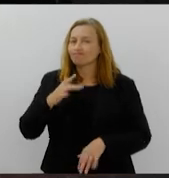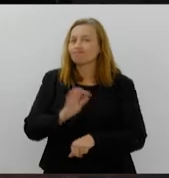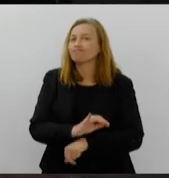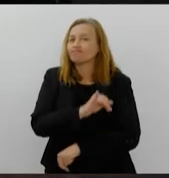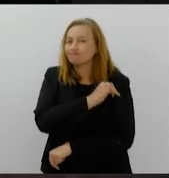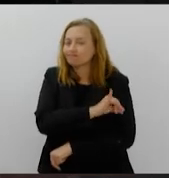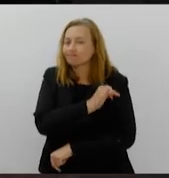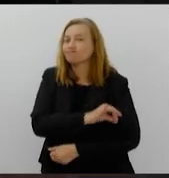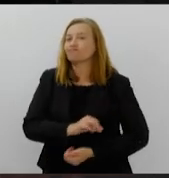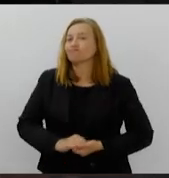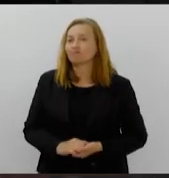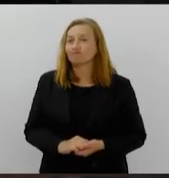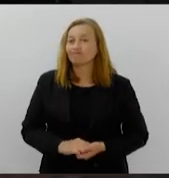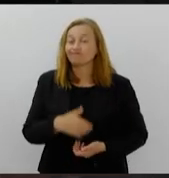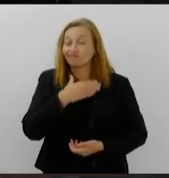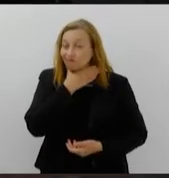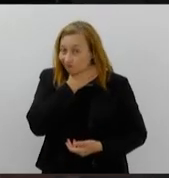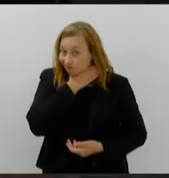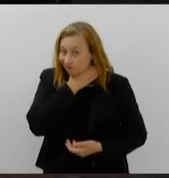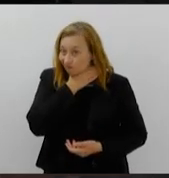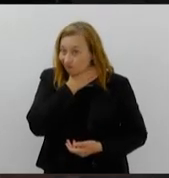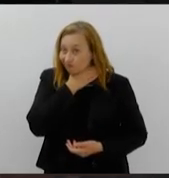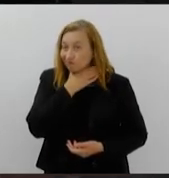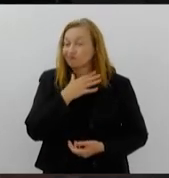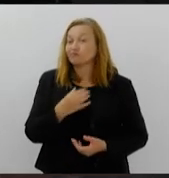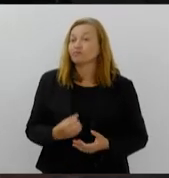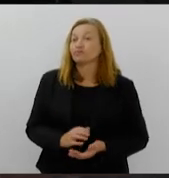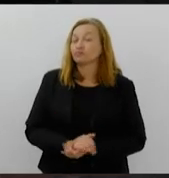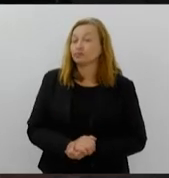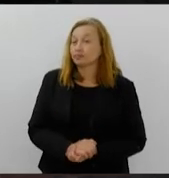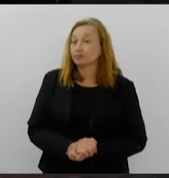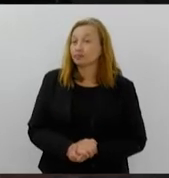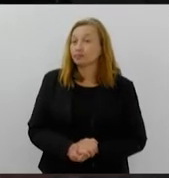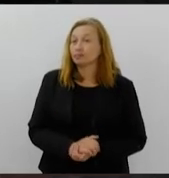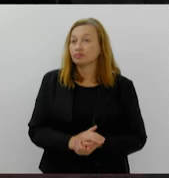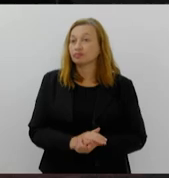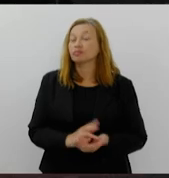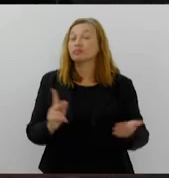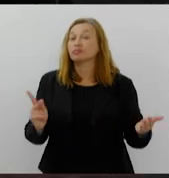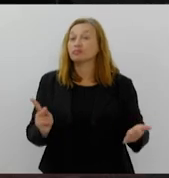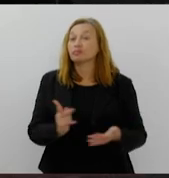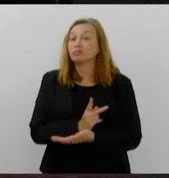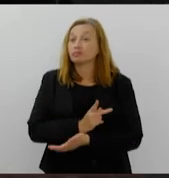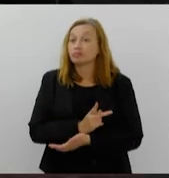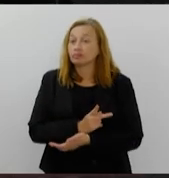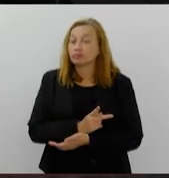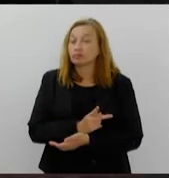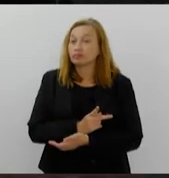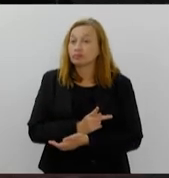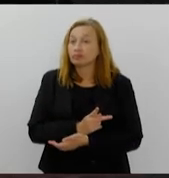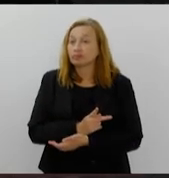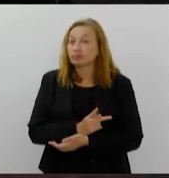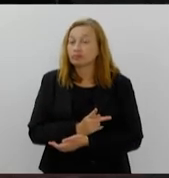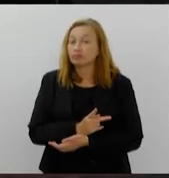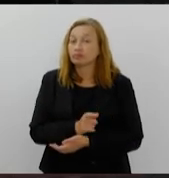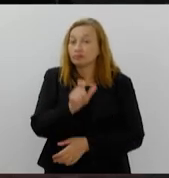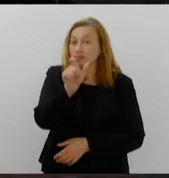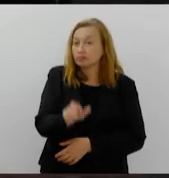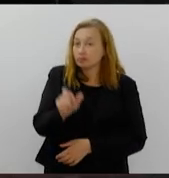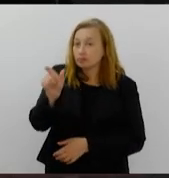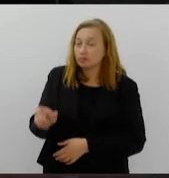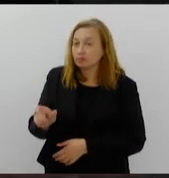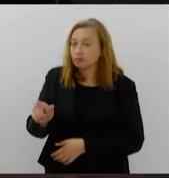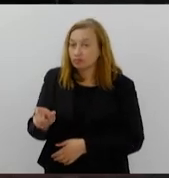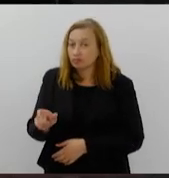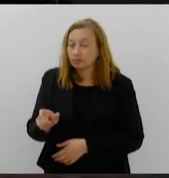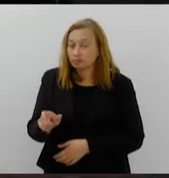Janeiro. Essa crise apareceu quando veio à tona que 6 pessoas foram